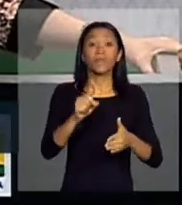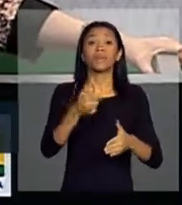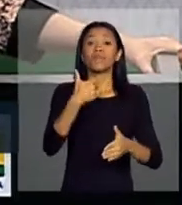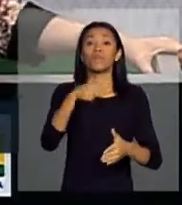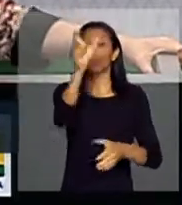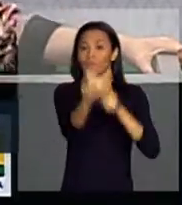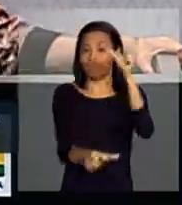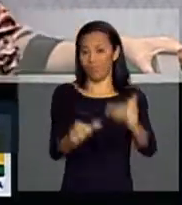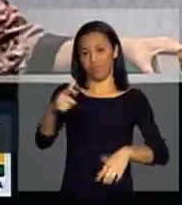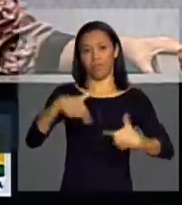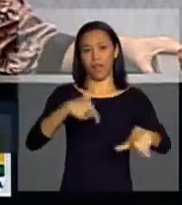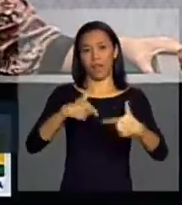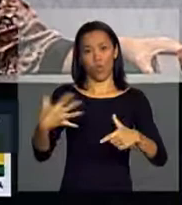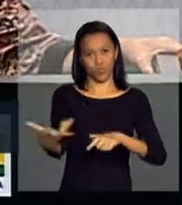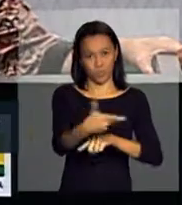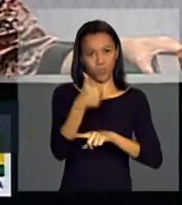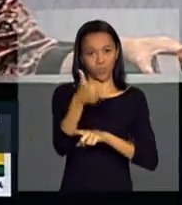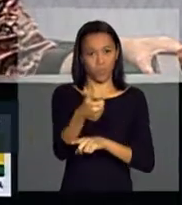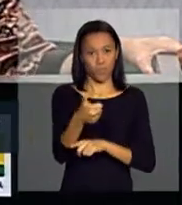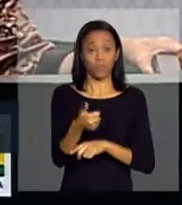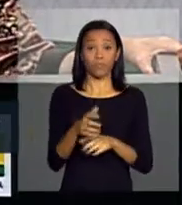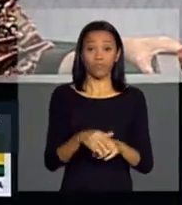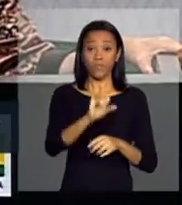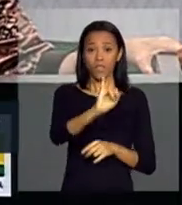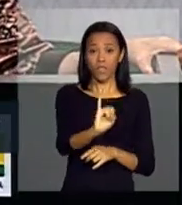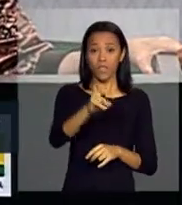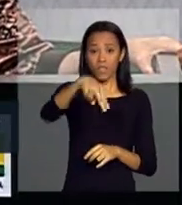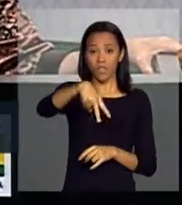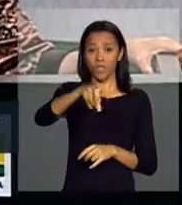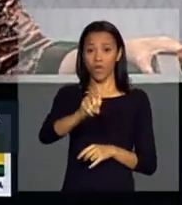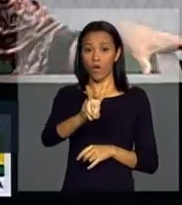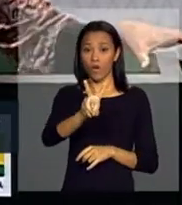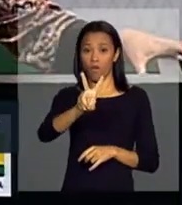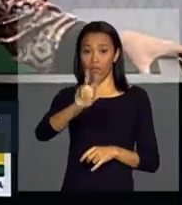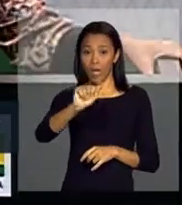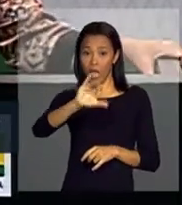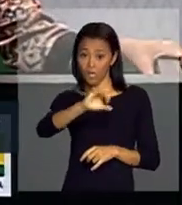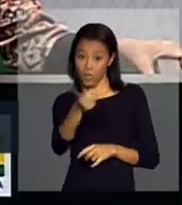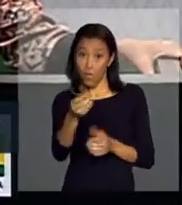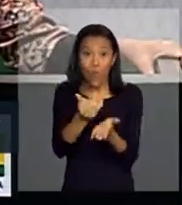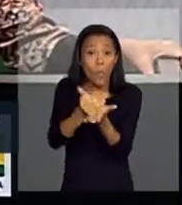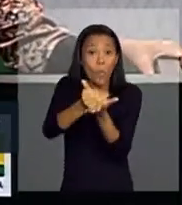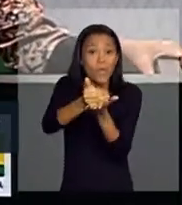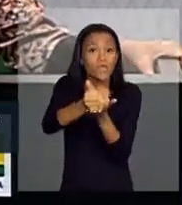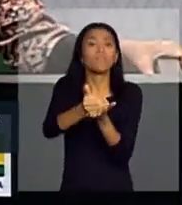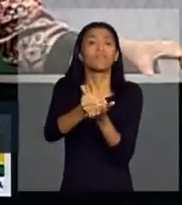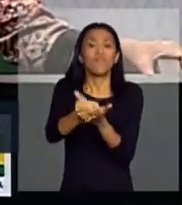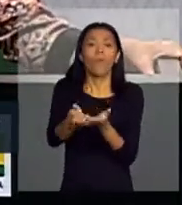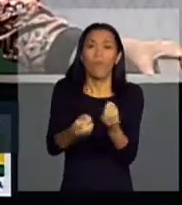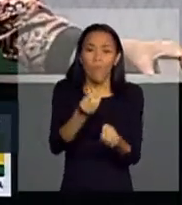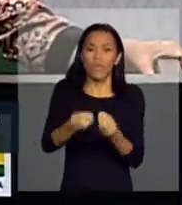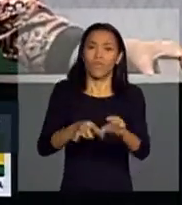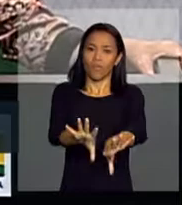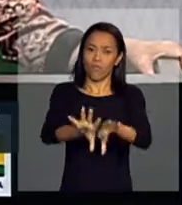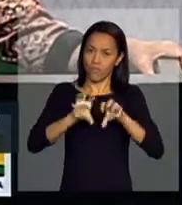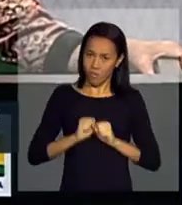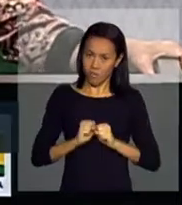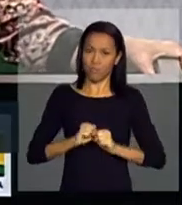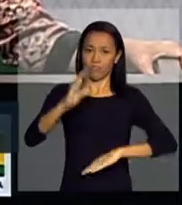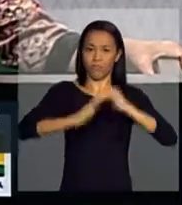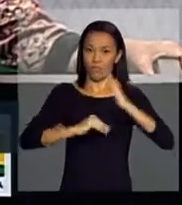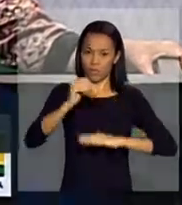obra inovação começa com formação profissional informação técnica inovação também